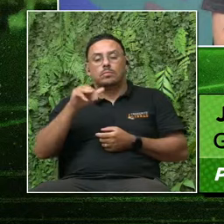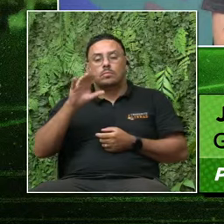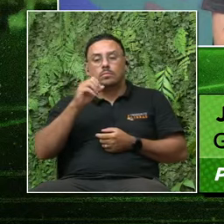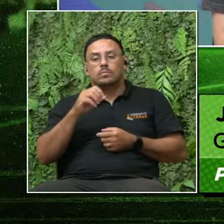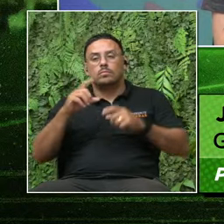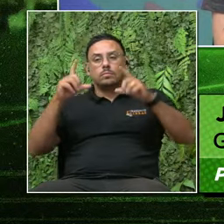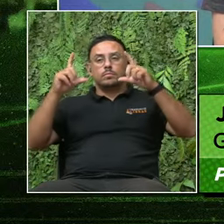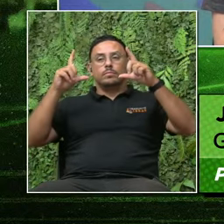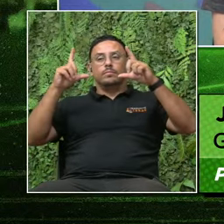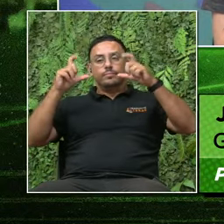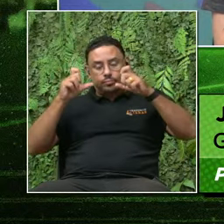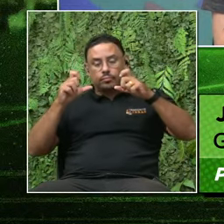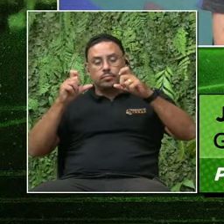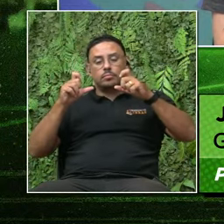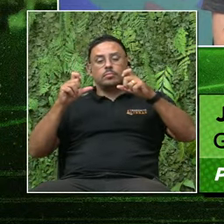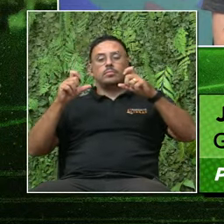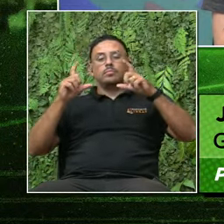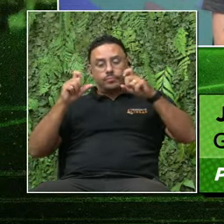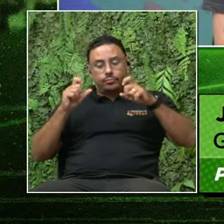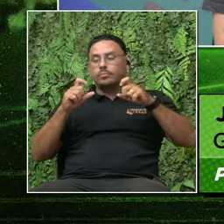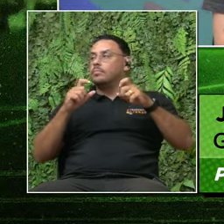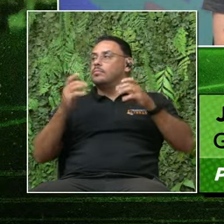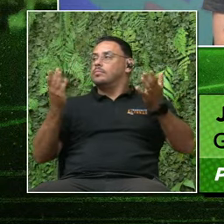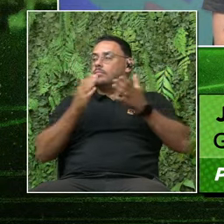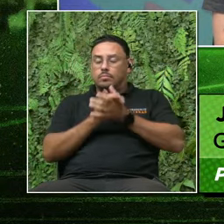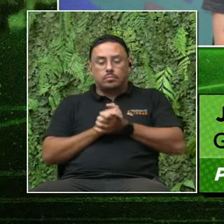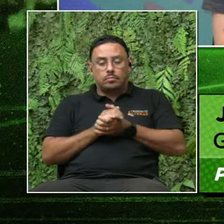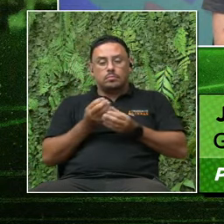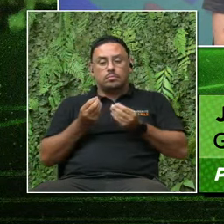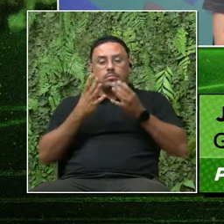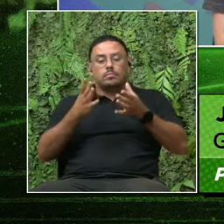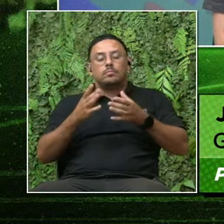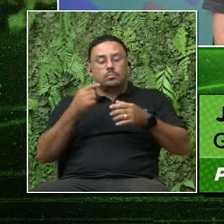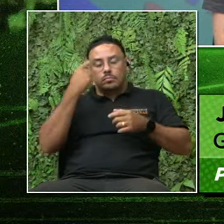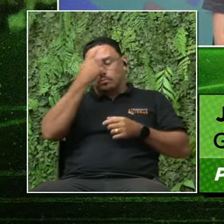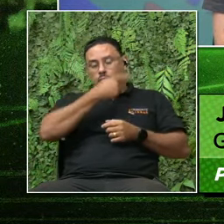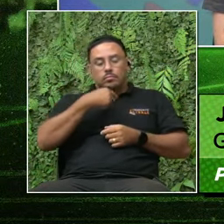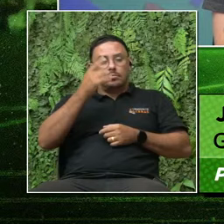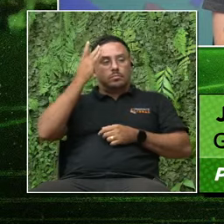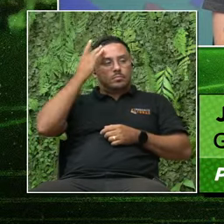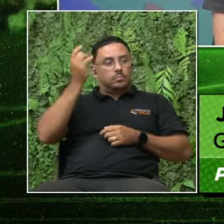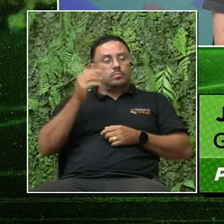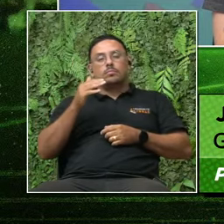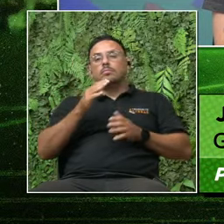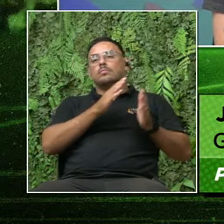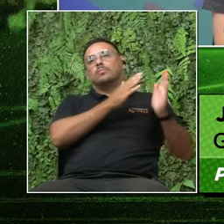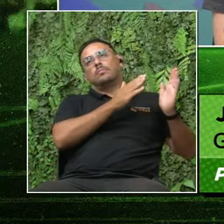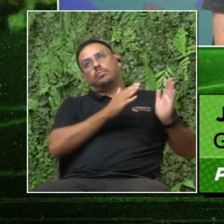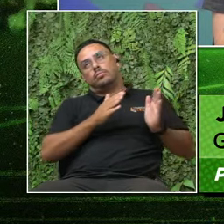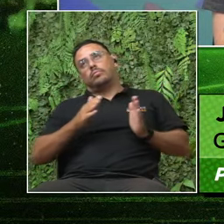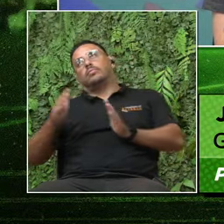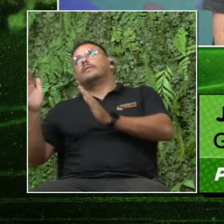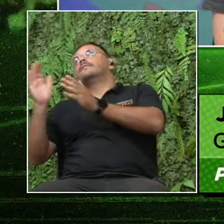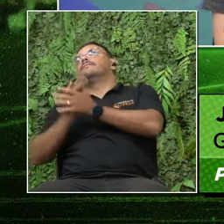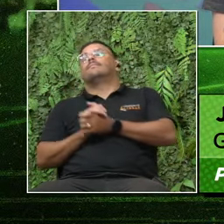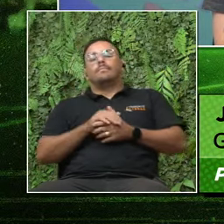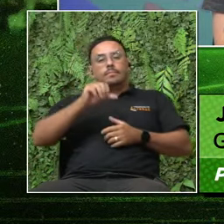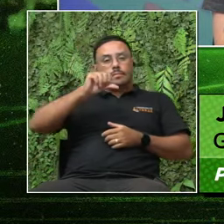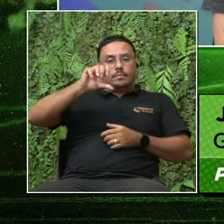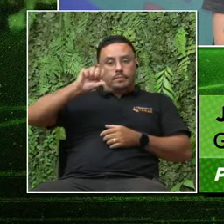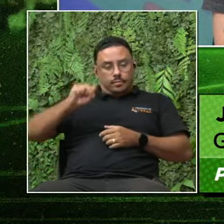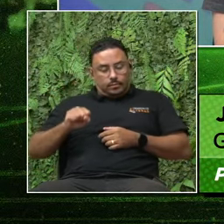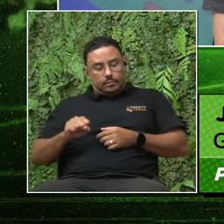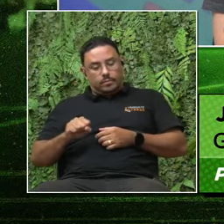printa aí agora assim ó tira uma foto da tela agora e deixa a cara dele amanhã o programa todo do